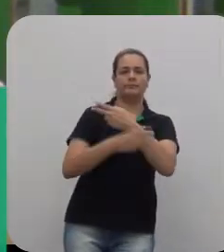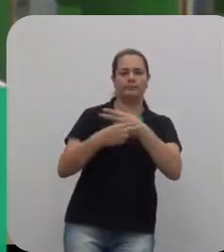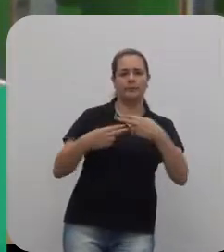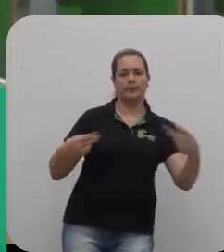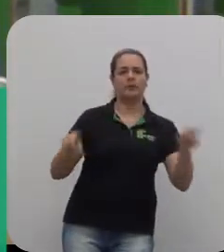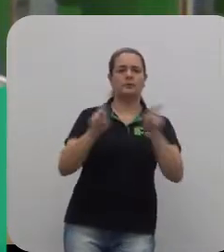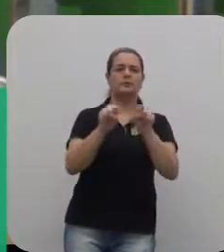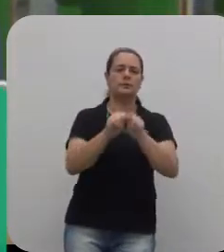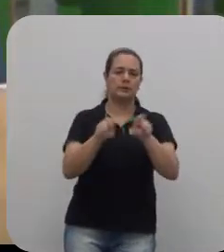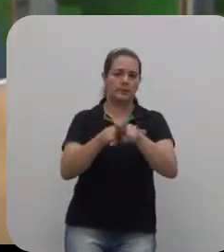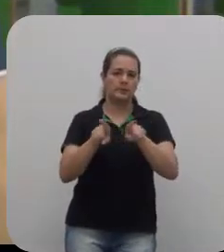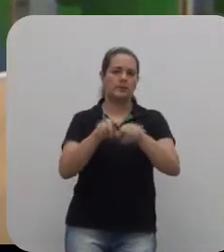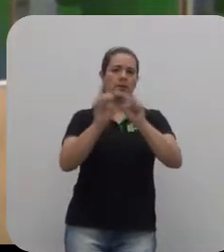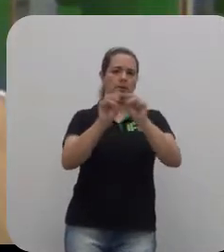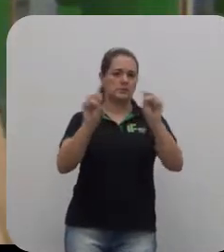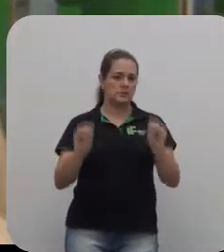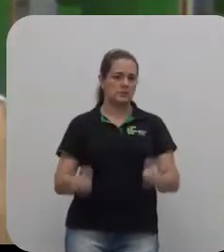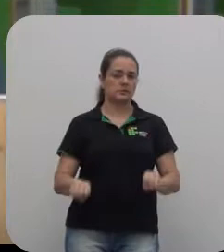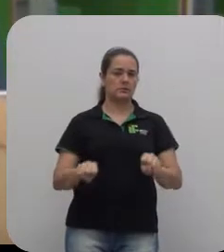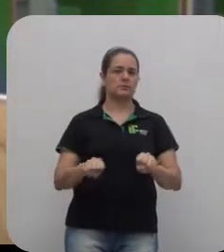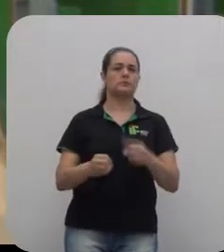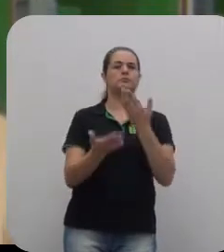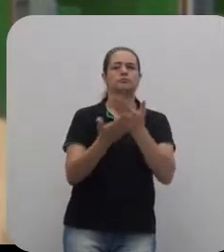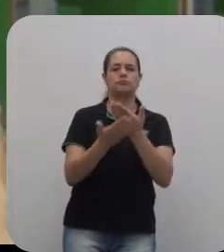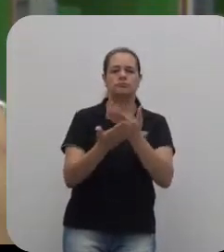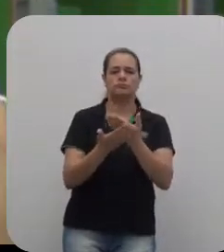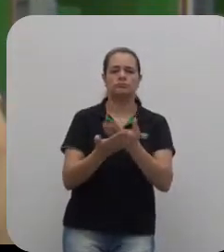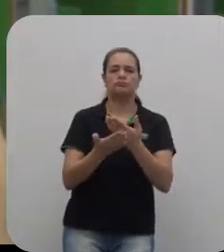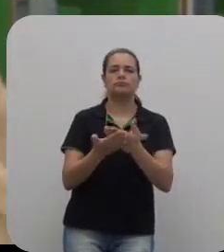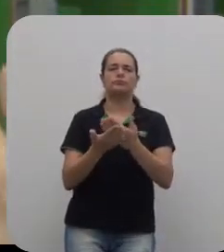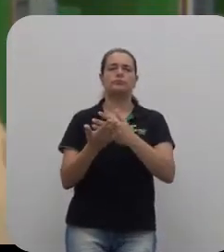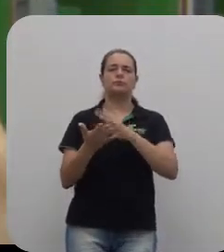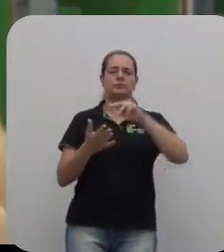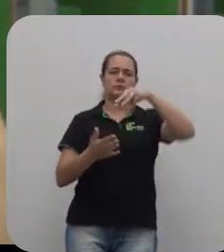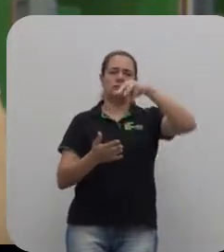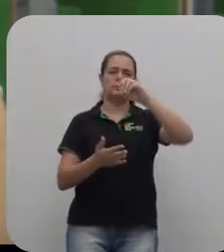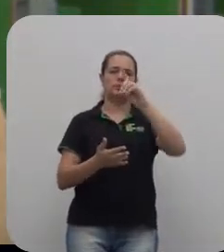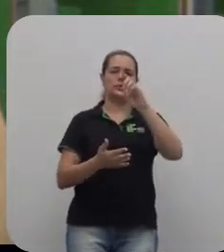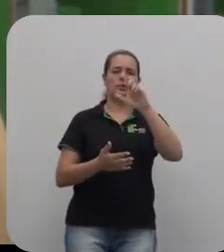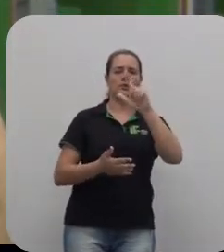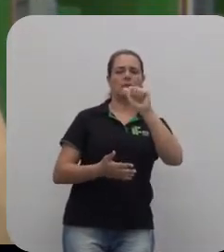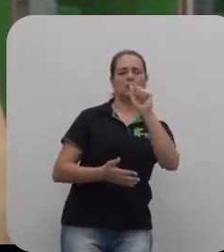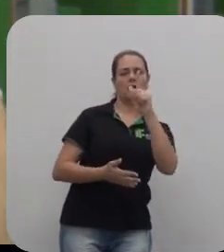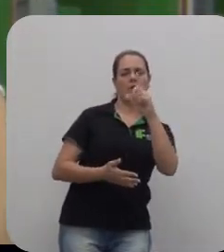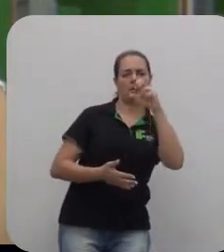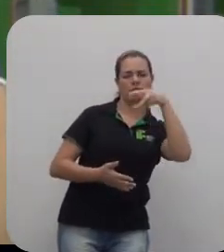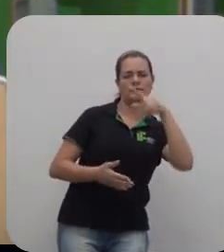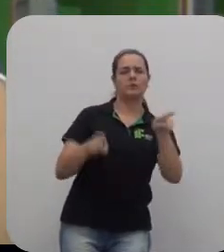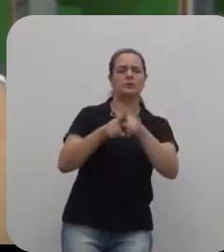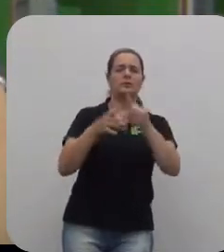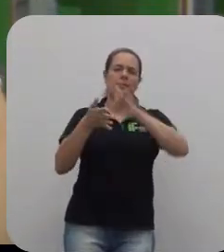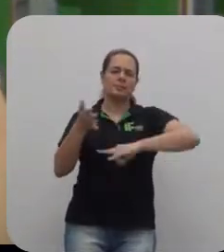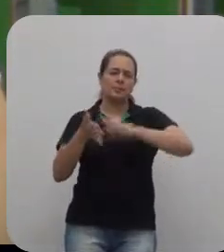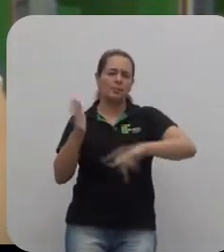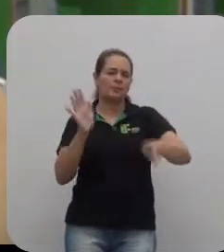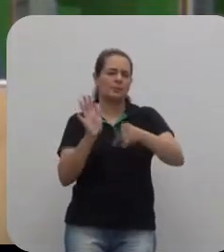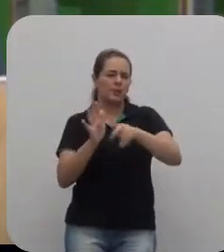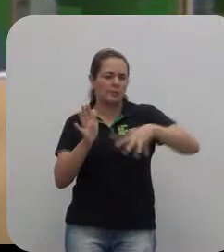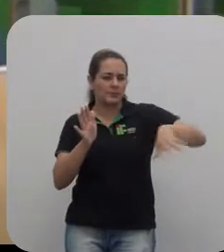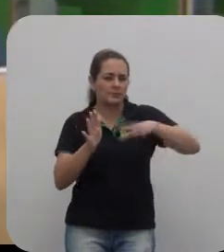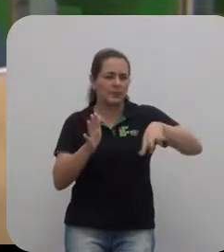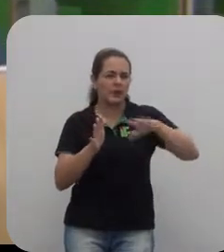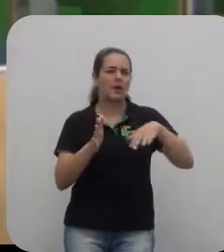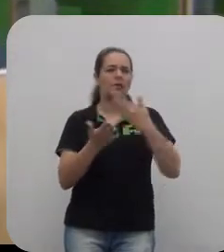parte da implementação dos sistemas, os alunos estudam desde a parte da modelagem, da implementação, da documentação dos